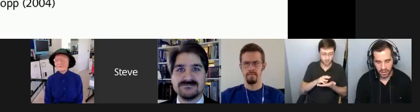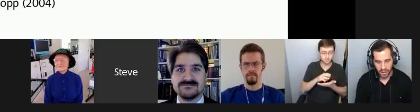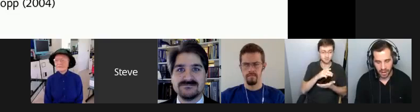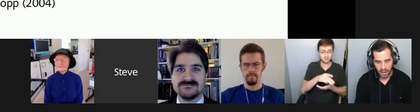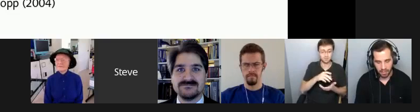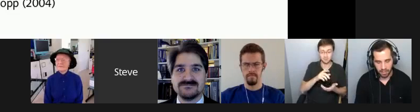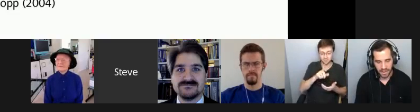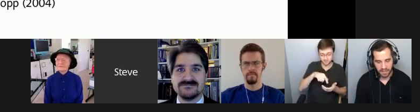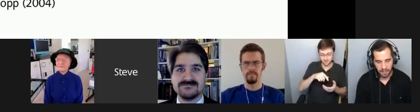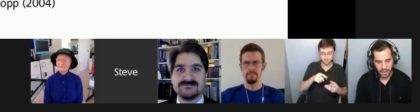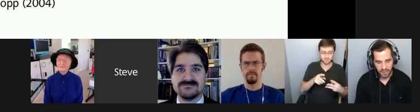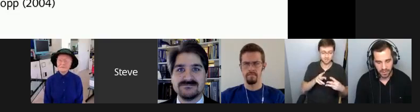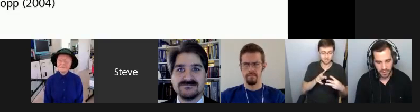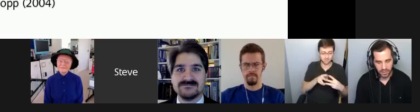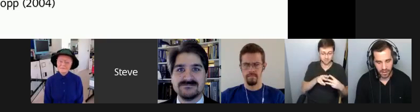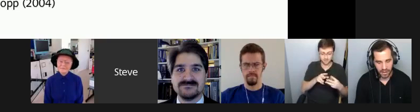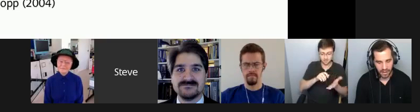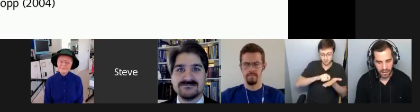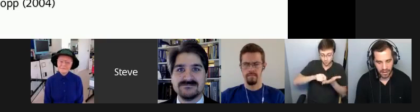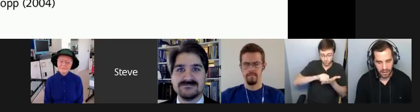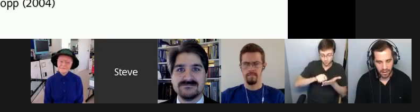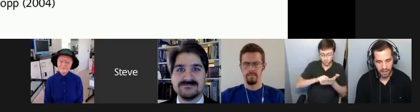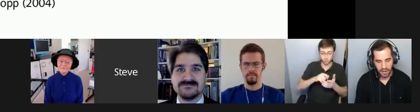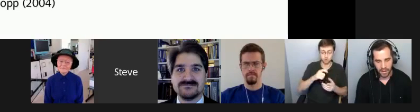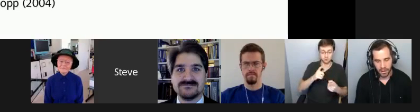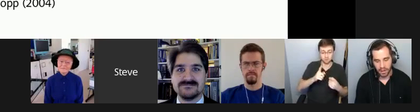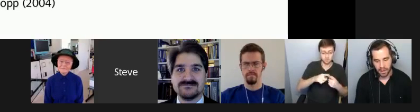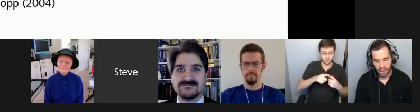leitura, principalmente